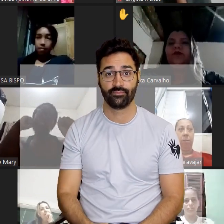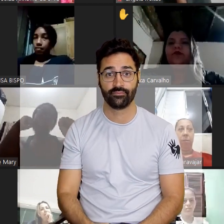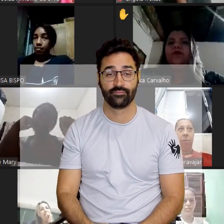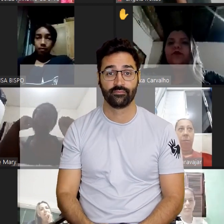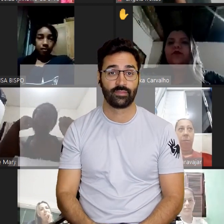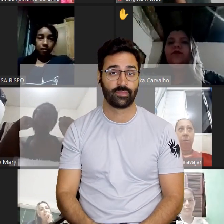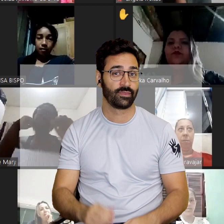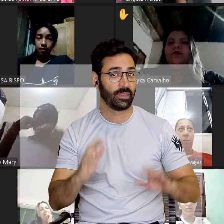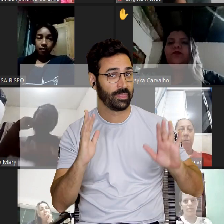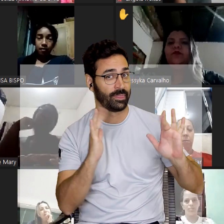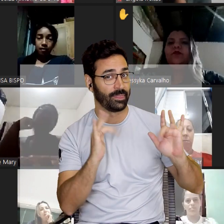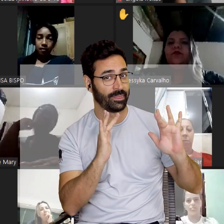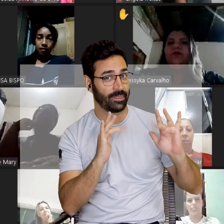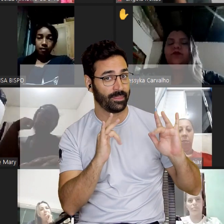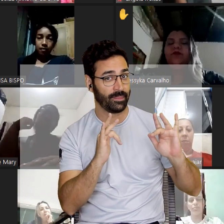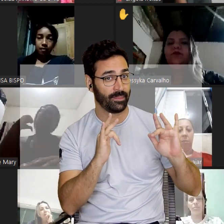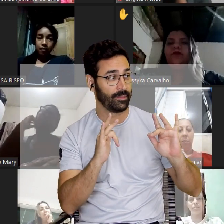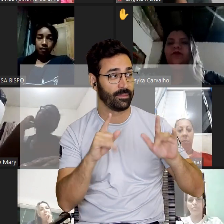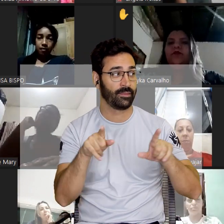Namorado e